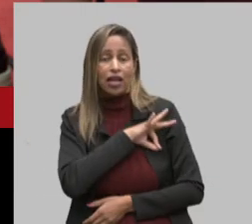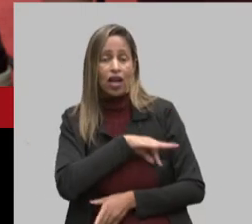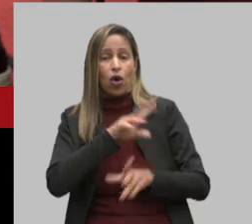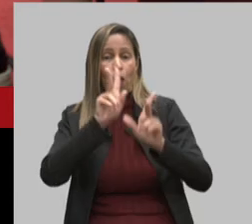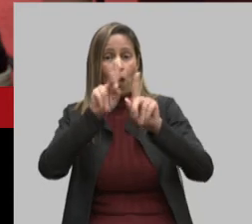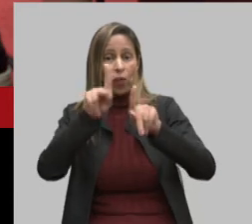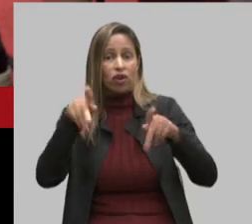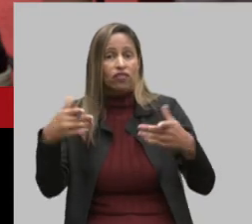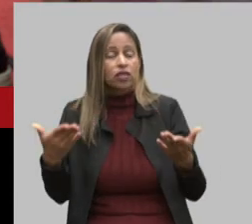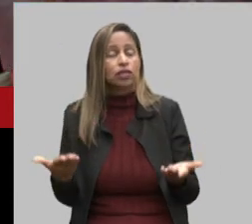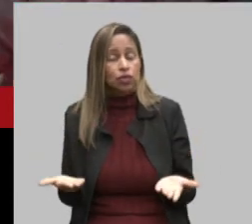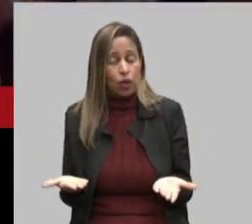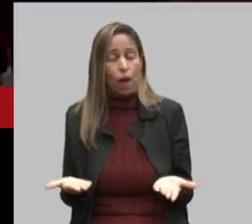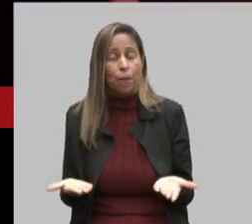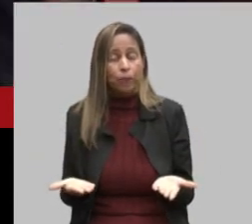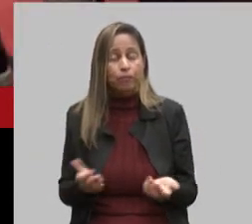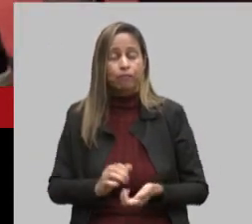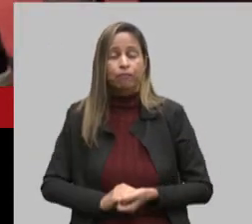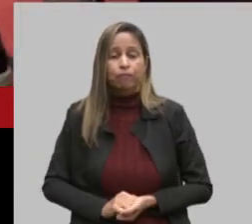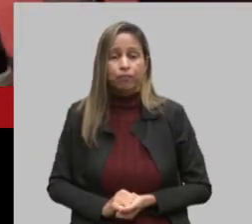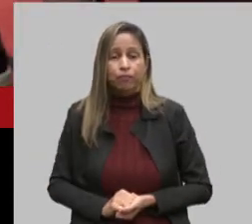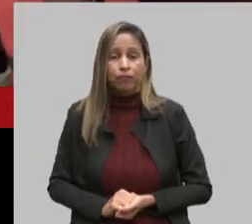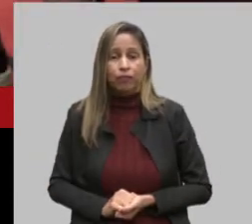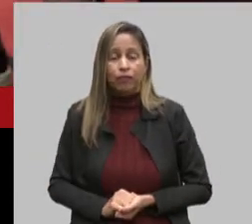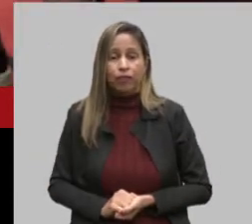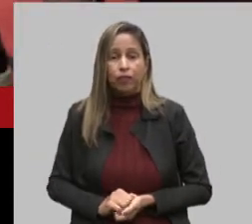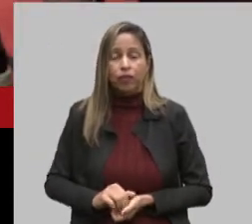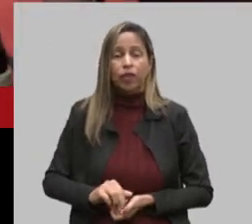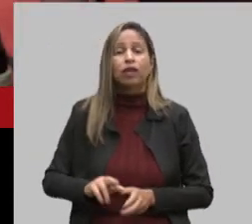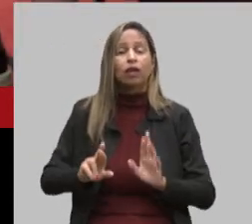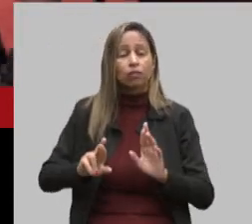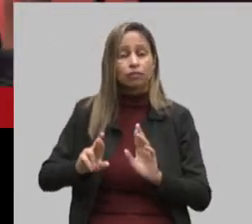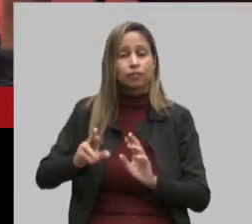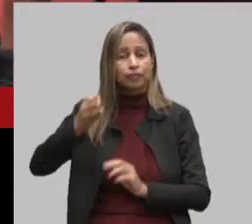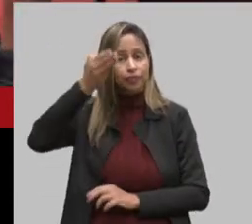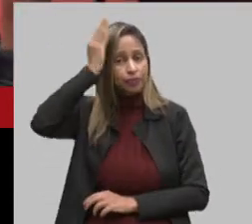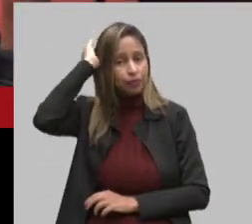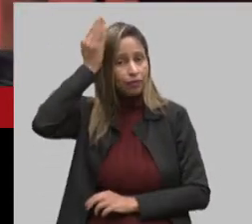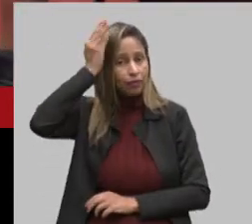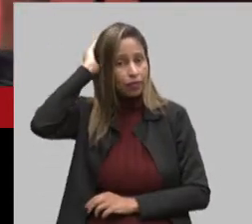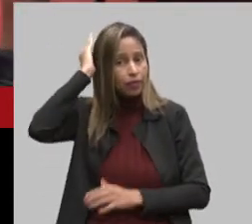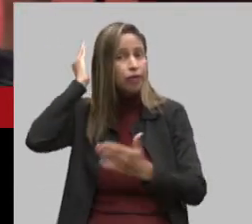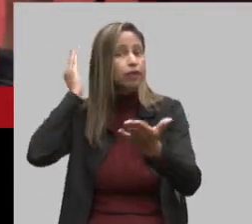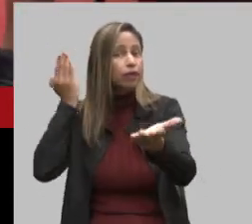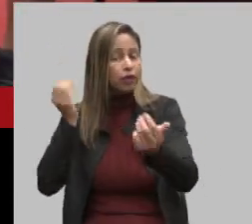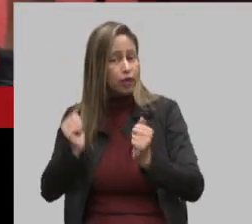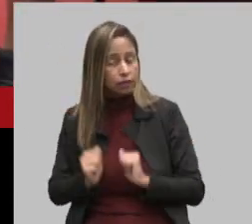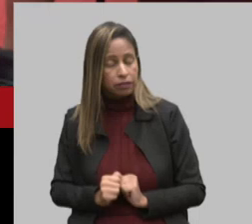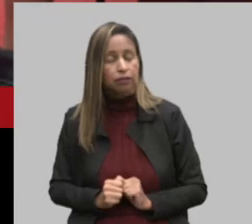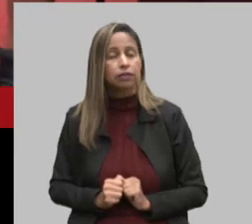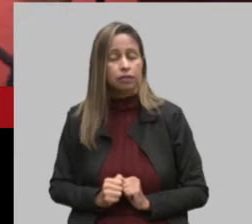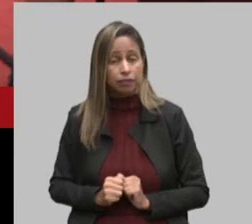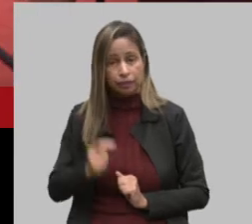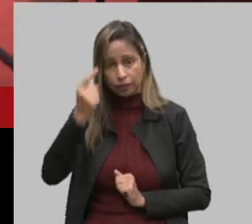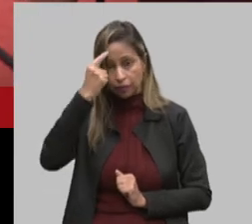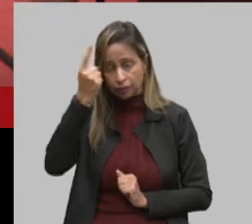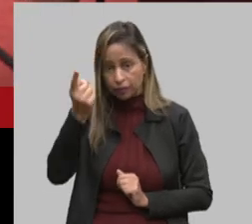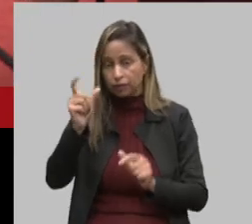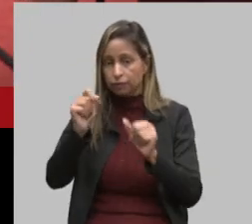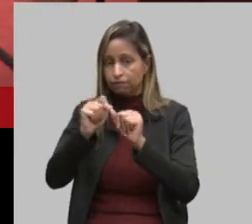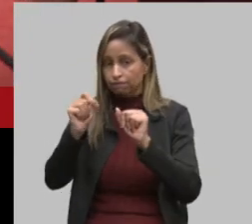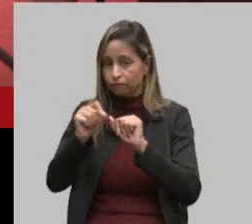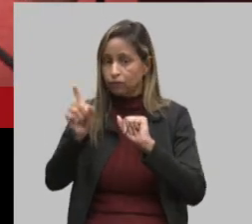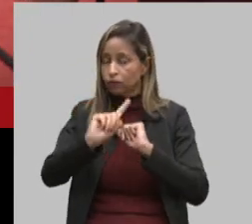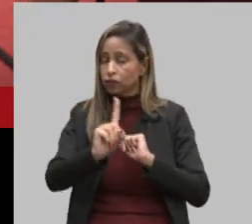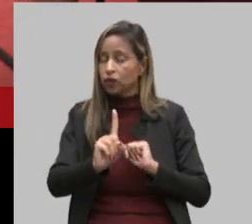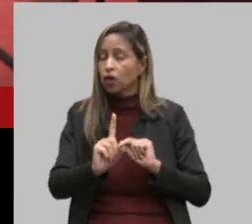sendo colocado por Romeu Zema então a ideia aplicada dito que não seja